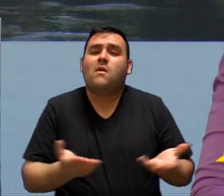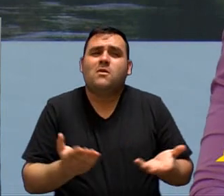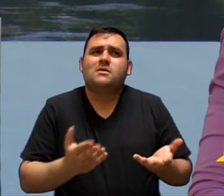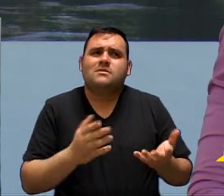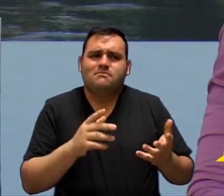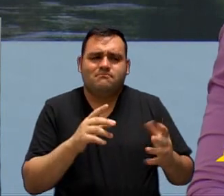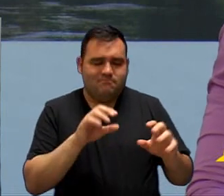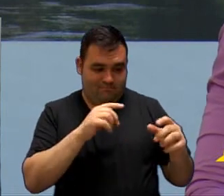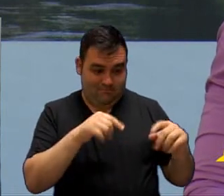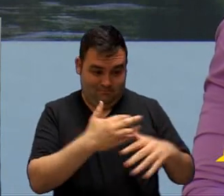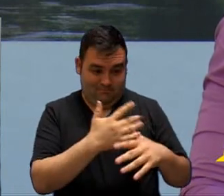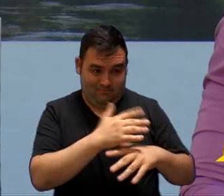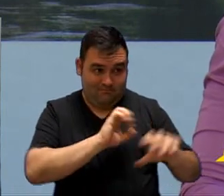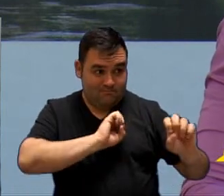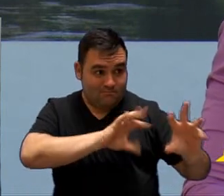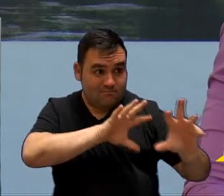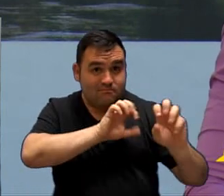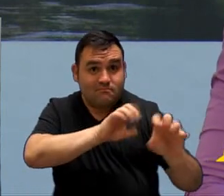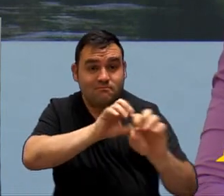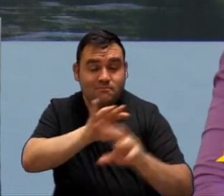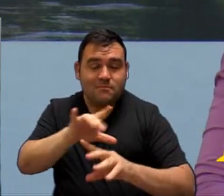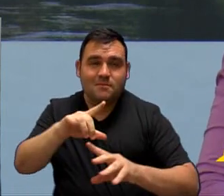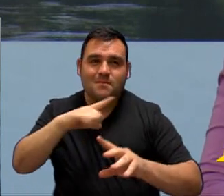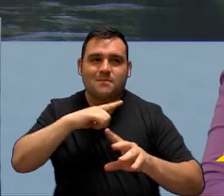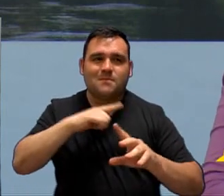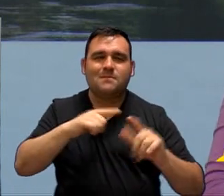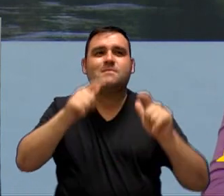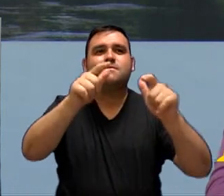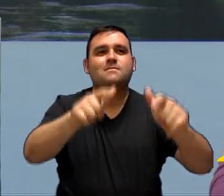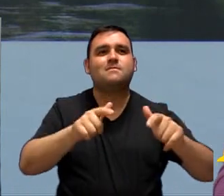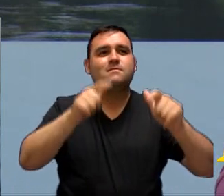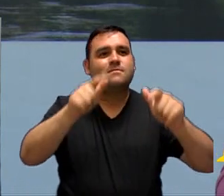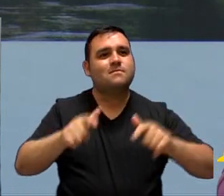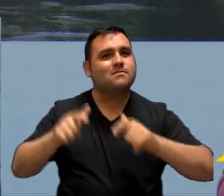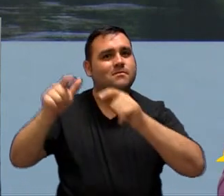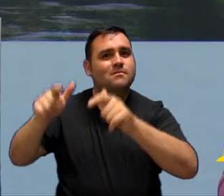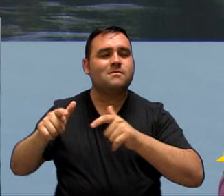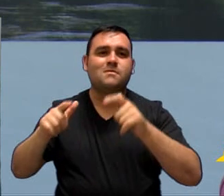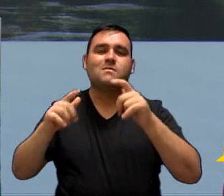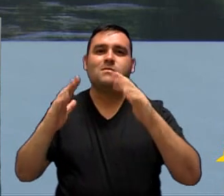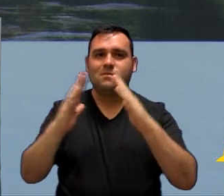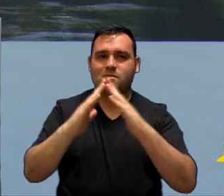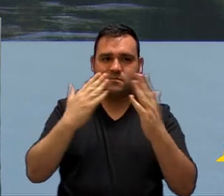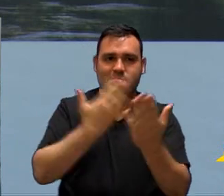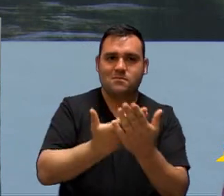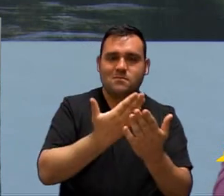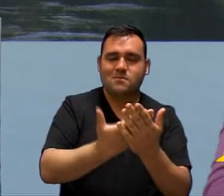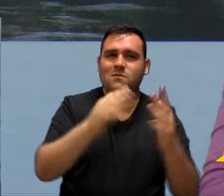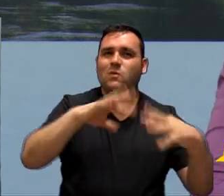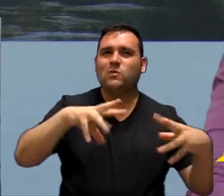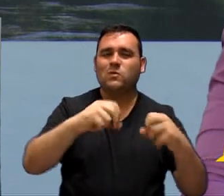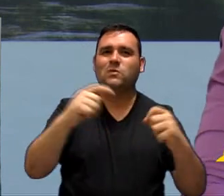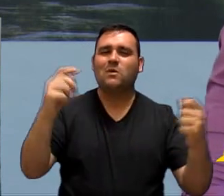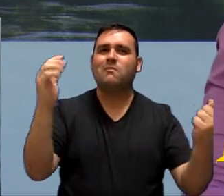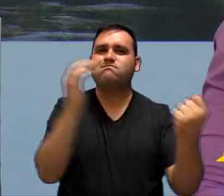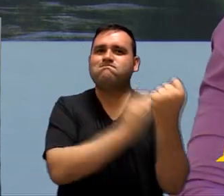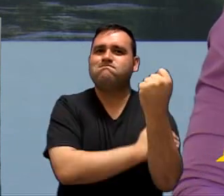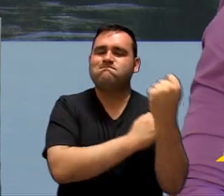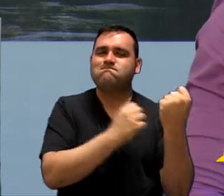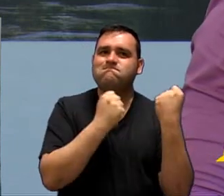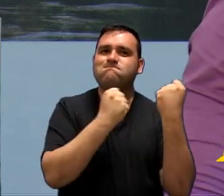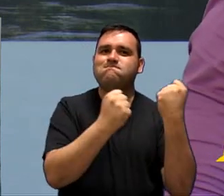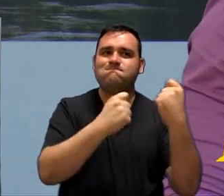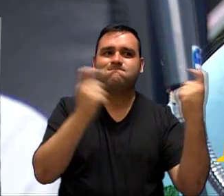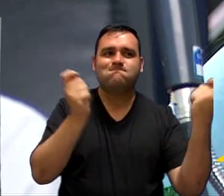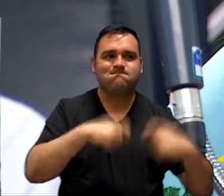enquanto cidade educadora, encontra em seus espaços e em suas instituições potencial para